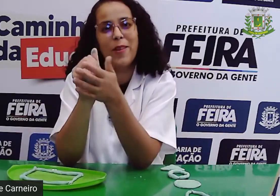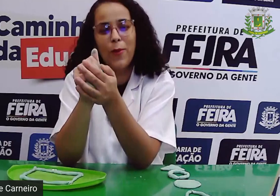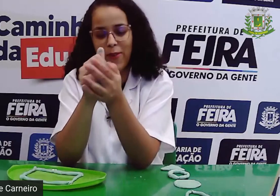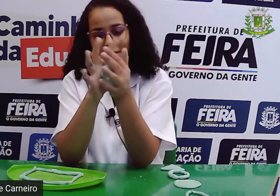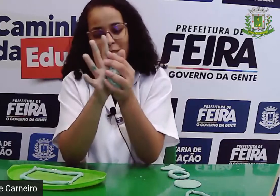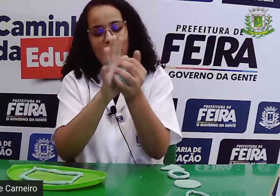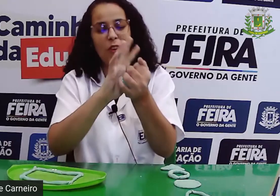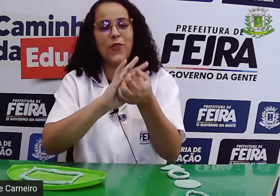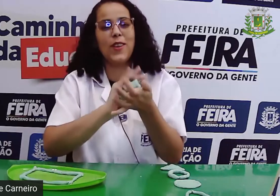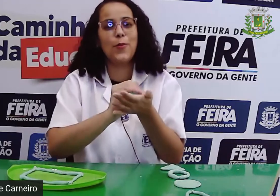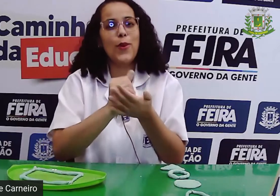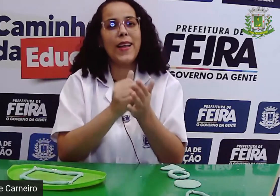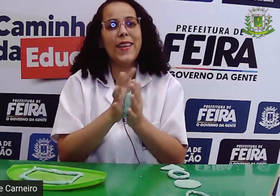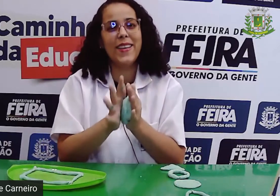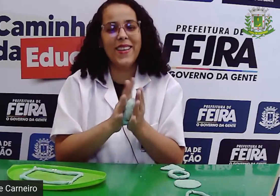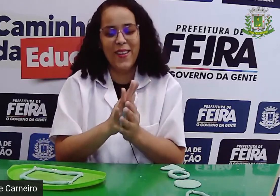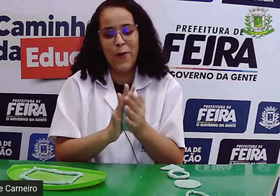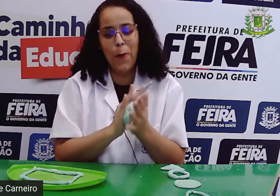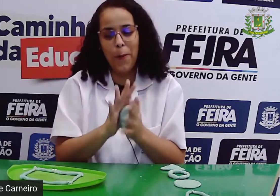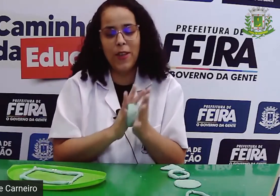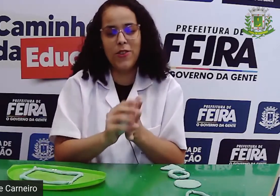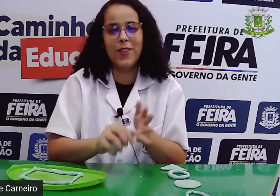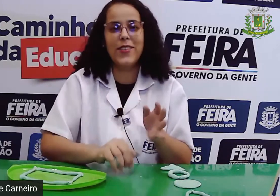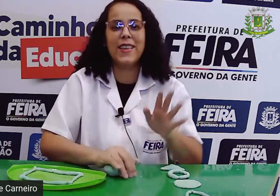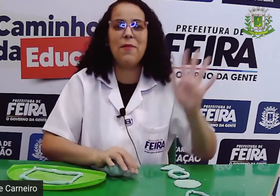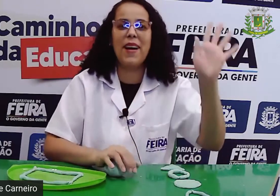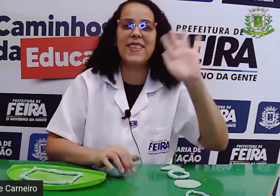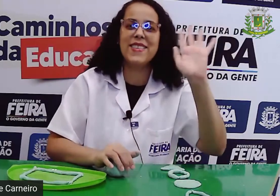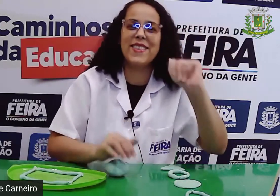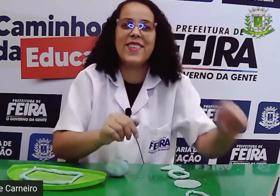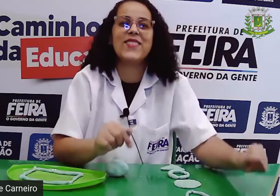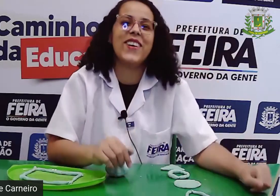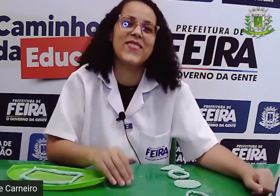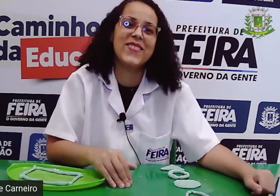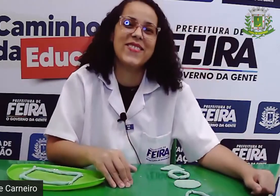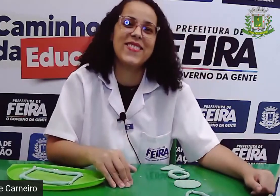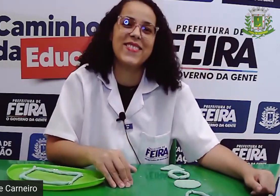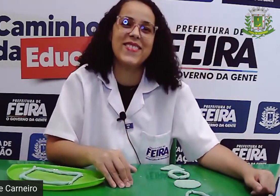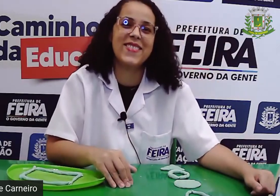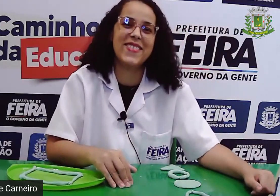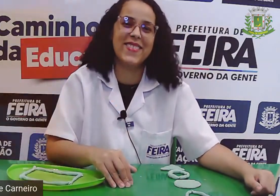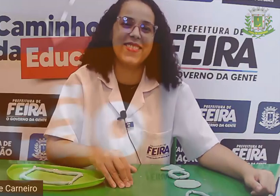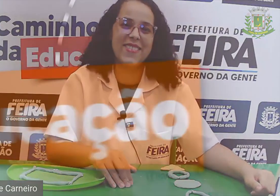formas geométricas, tá bom? Então a gente vai ficando por aqui. Um beijão e até mais. Tchau, tchau.